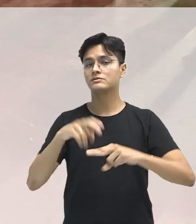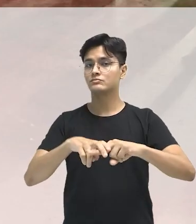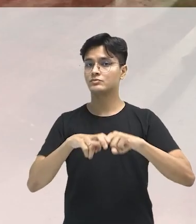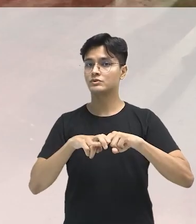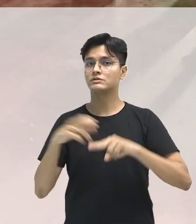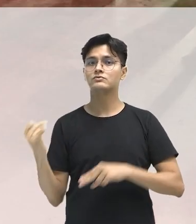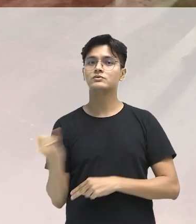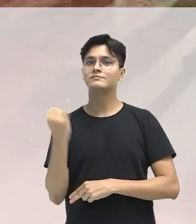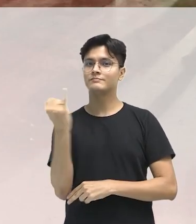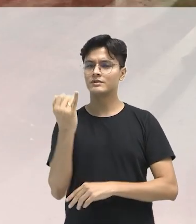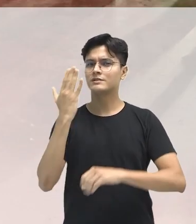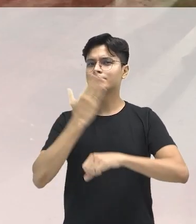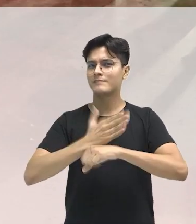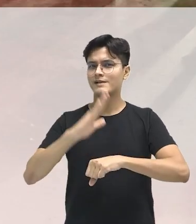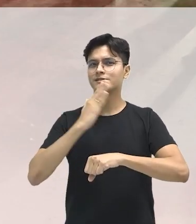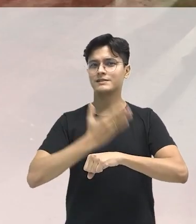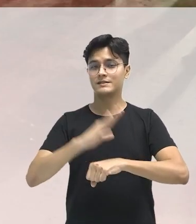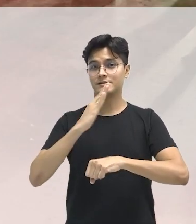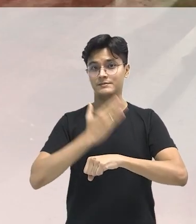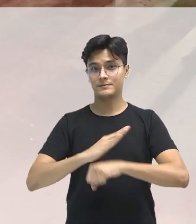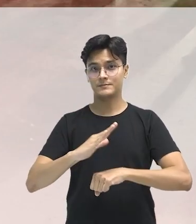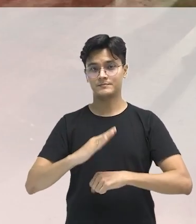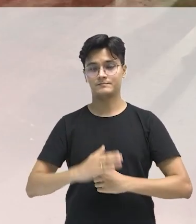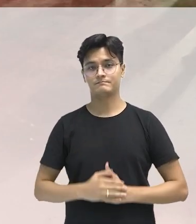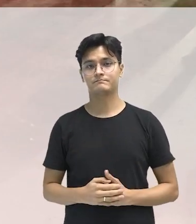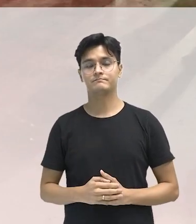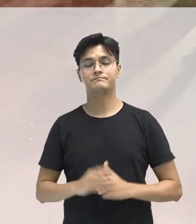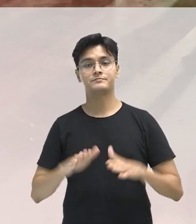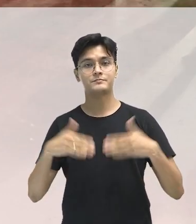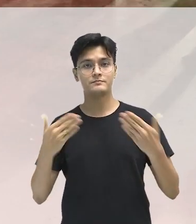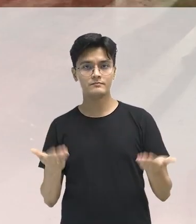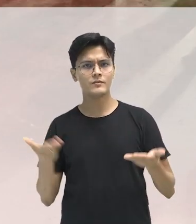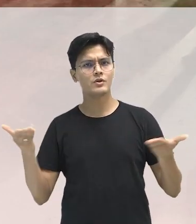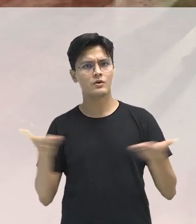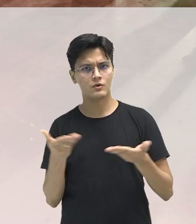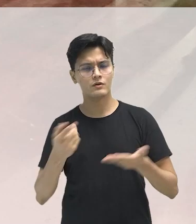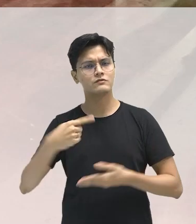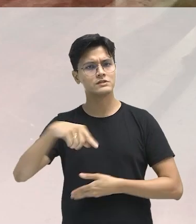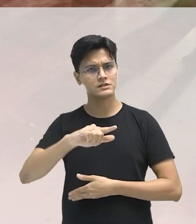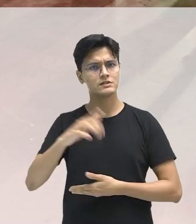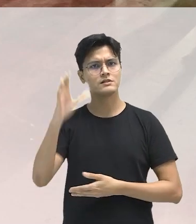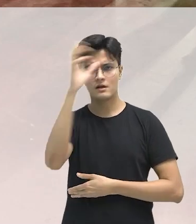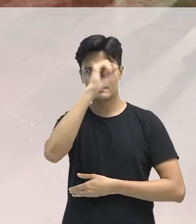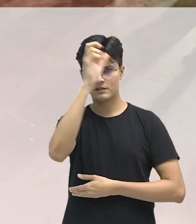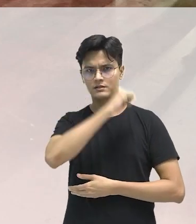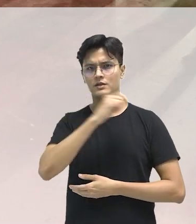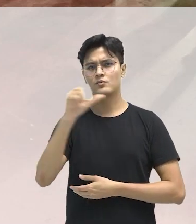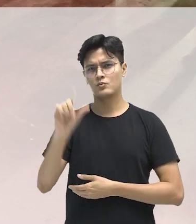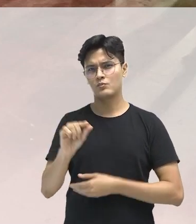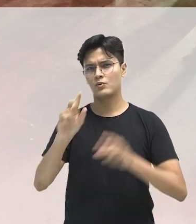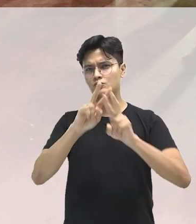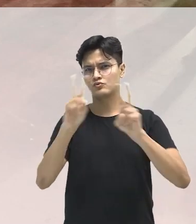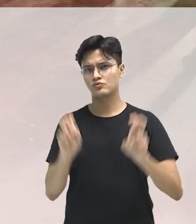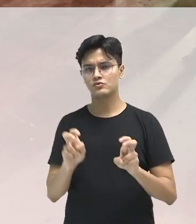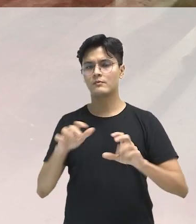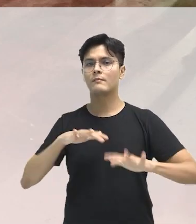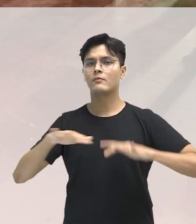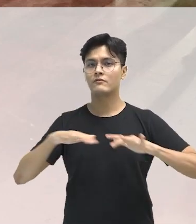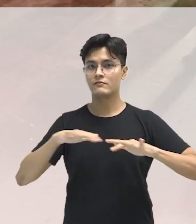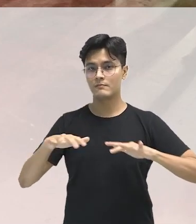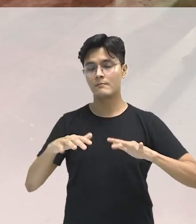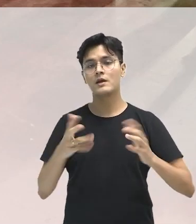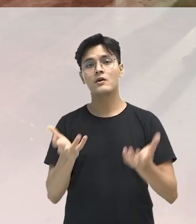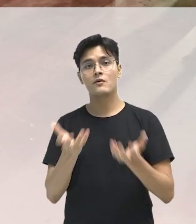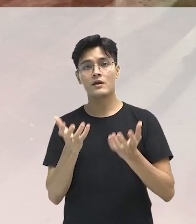se treinar bastante. Bom, agora que vocês já viram um pouquinho aí dos movimentos, eu quero que